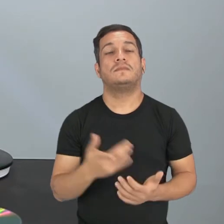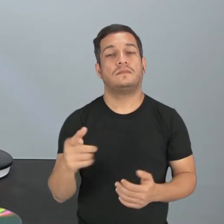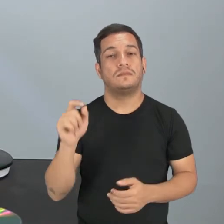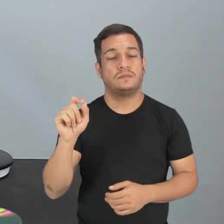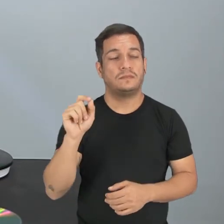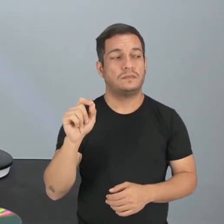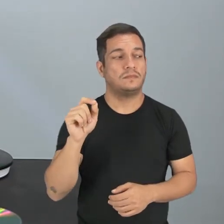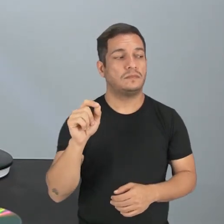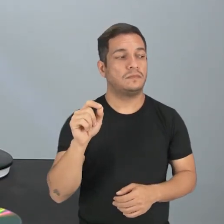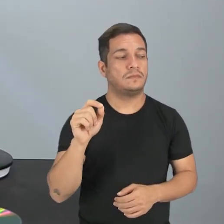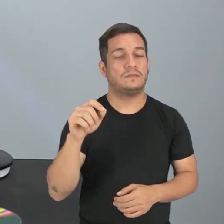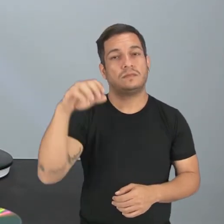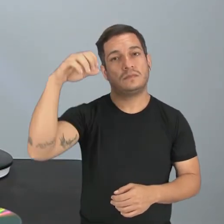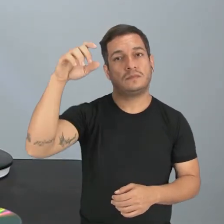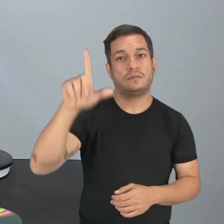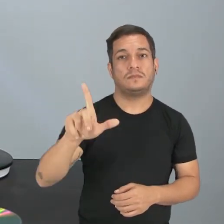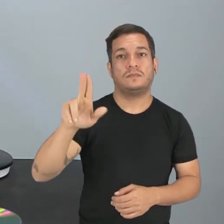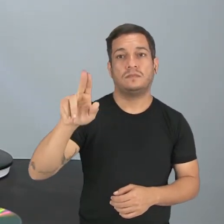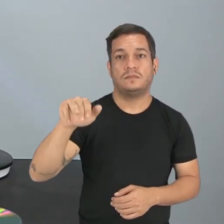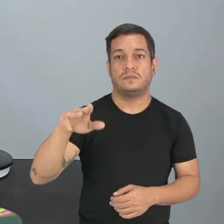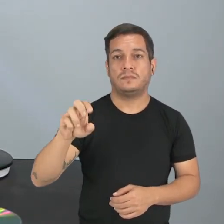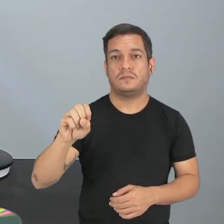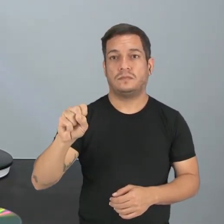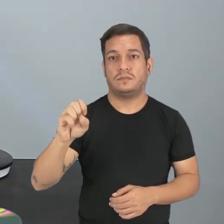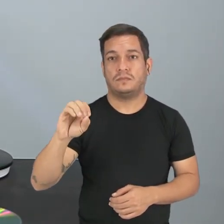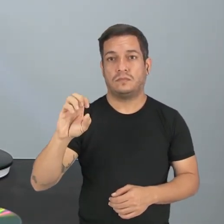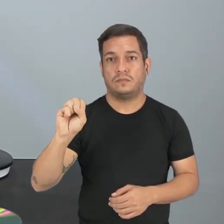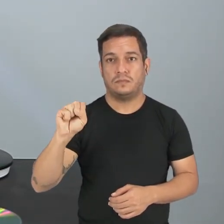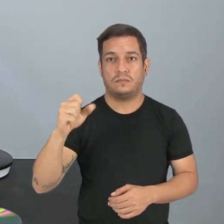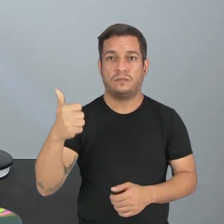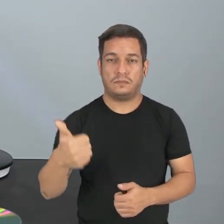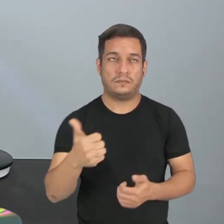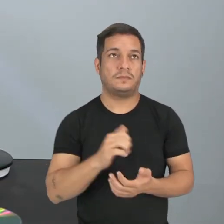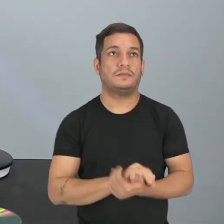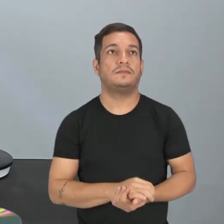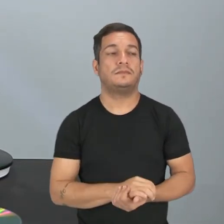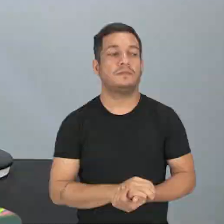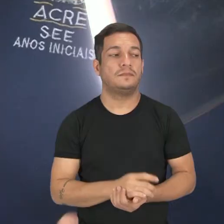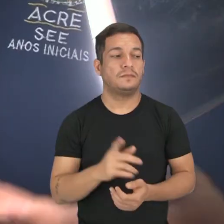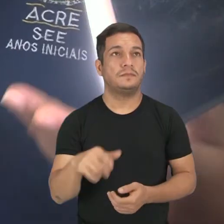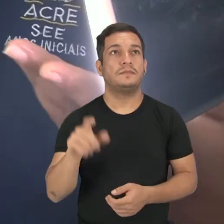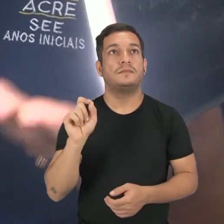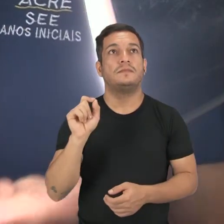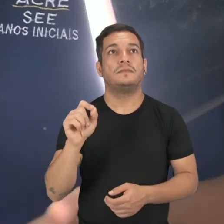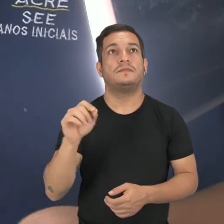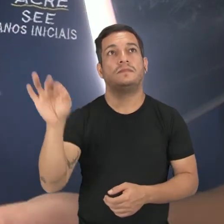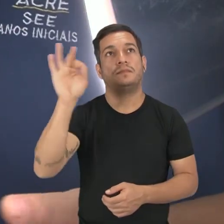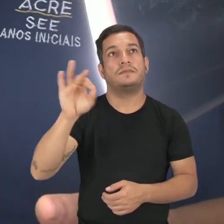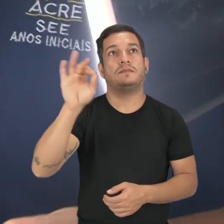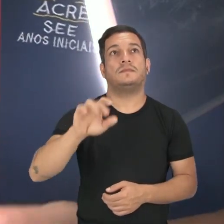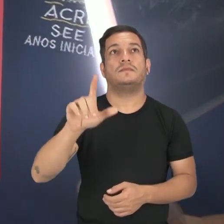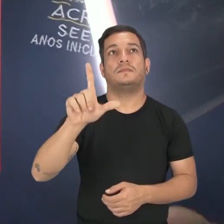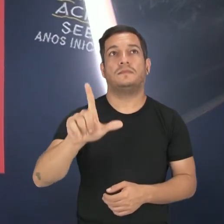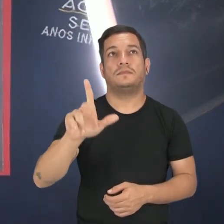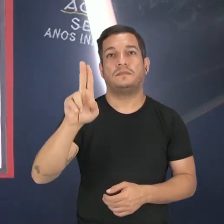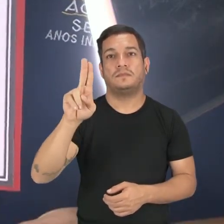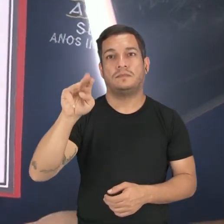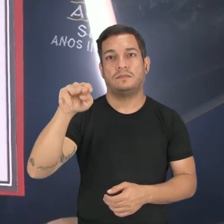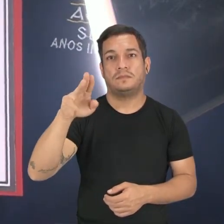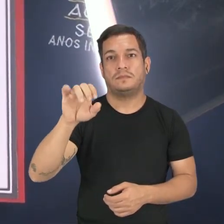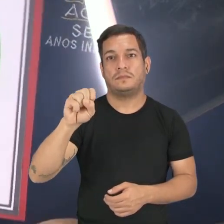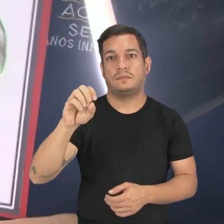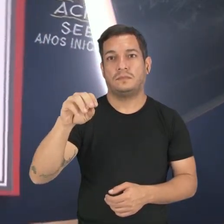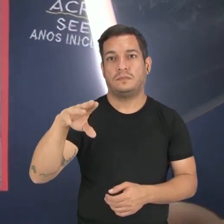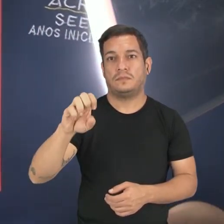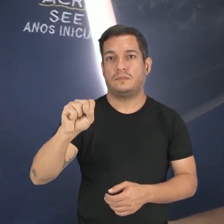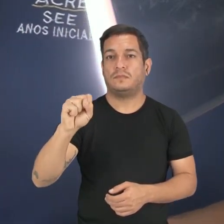é um inseto luminoso, não é isso? Por se tratar de um inseto, um ser vivo, não